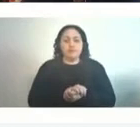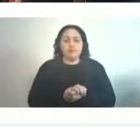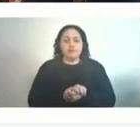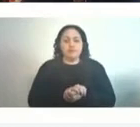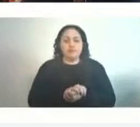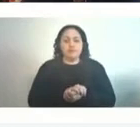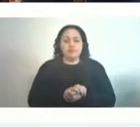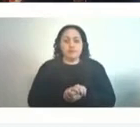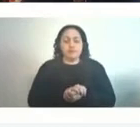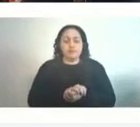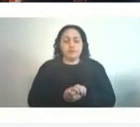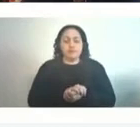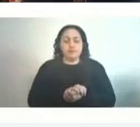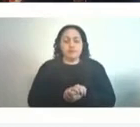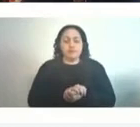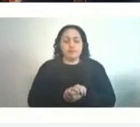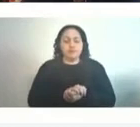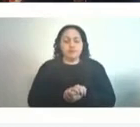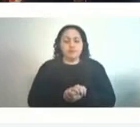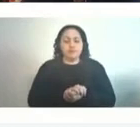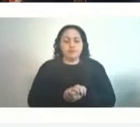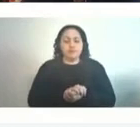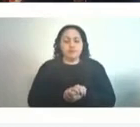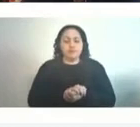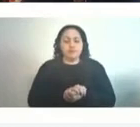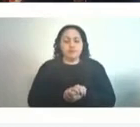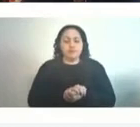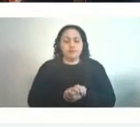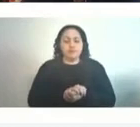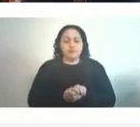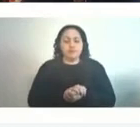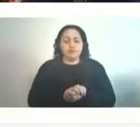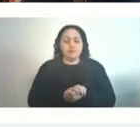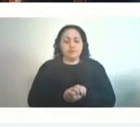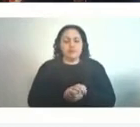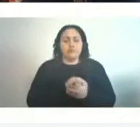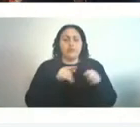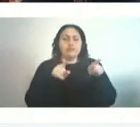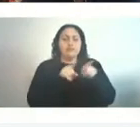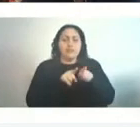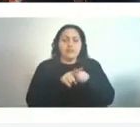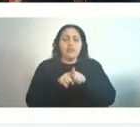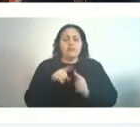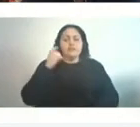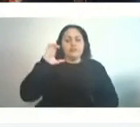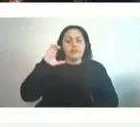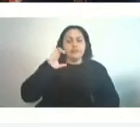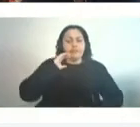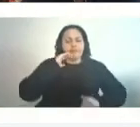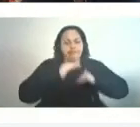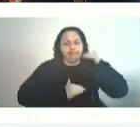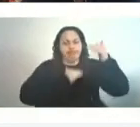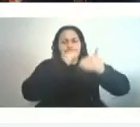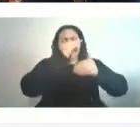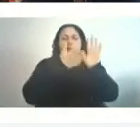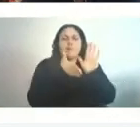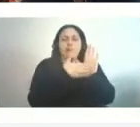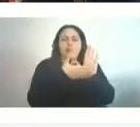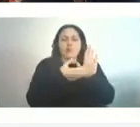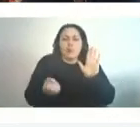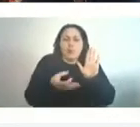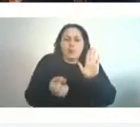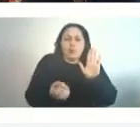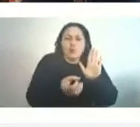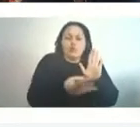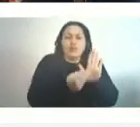desenvolvimento da ciência, propondo outras possibilidades, né, ela vai